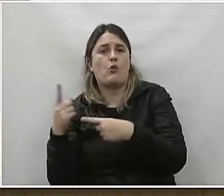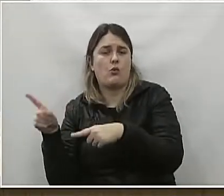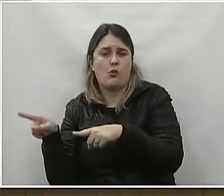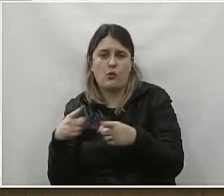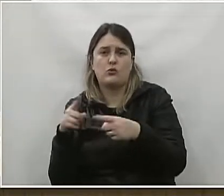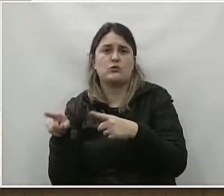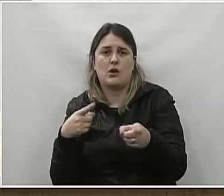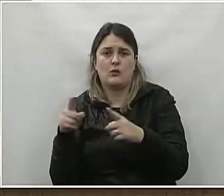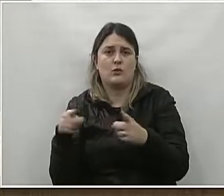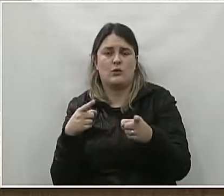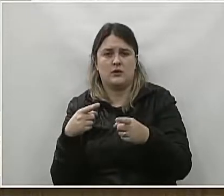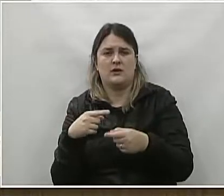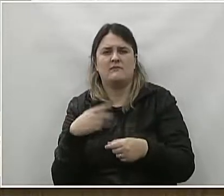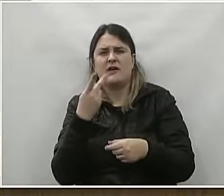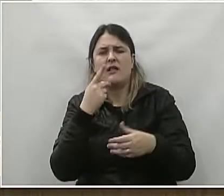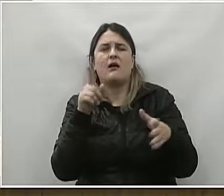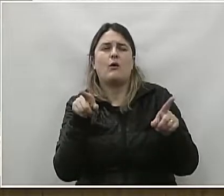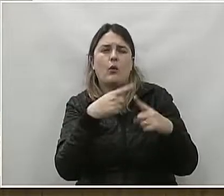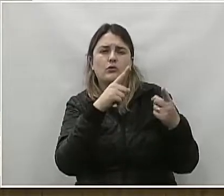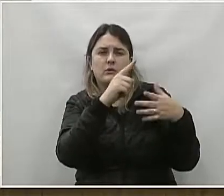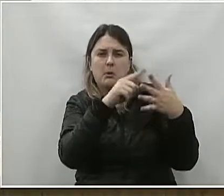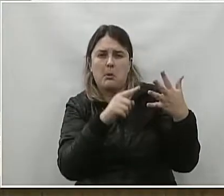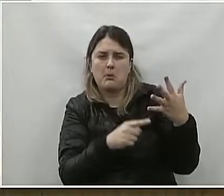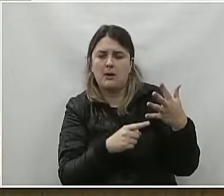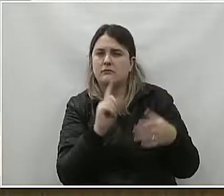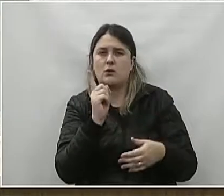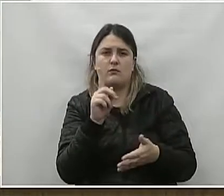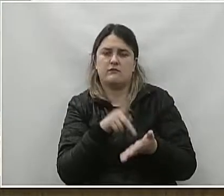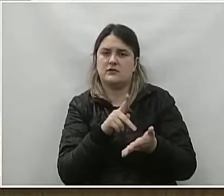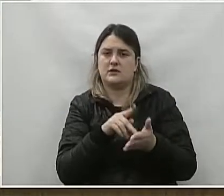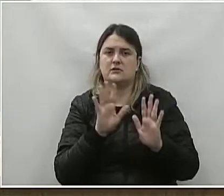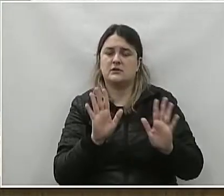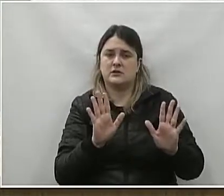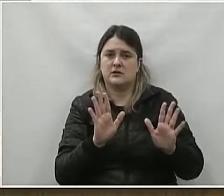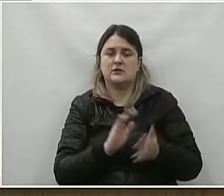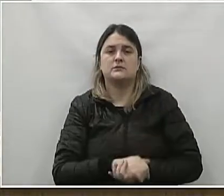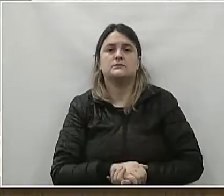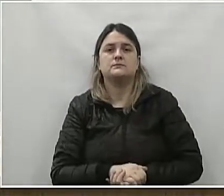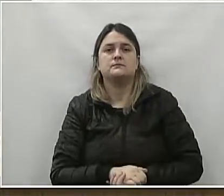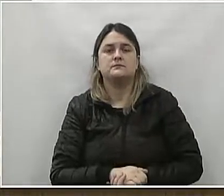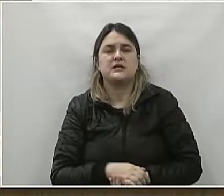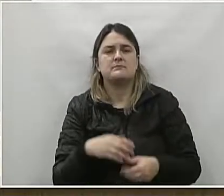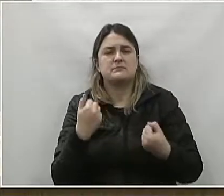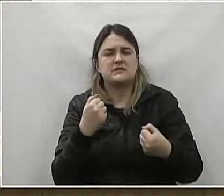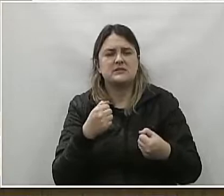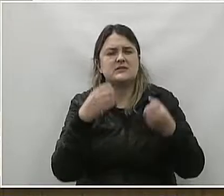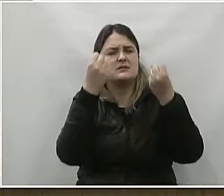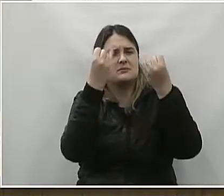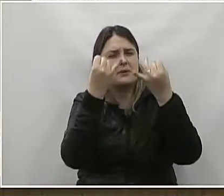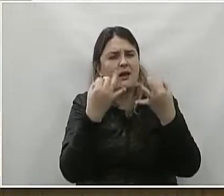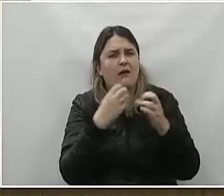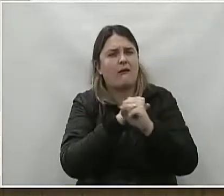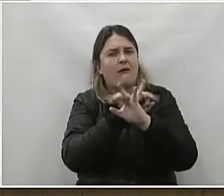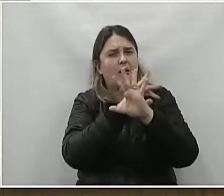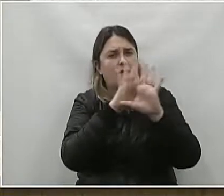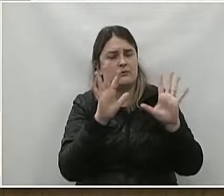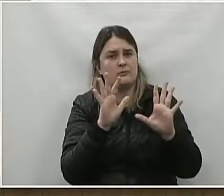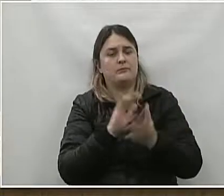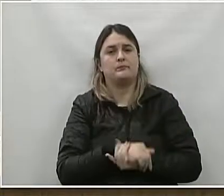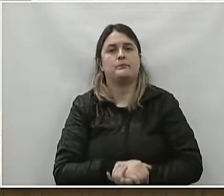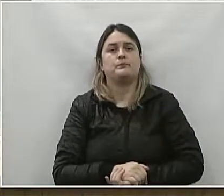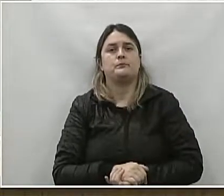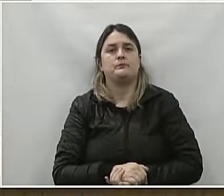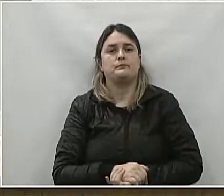nós somos contra isso ou aquilo. E não é uma verdade. Nós temos que colocar os pingos nos i e deixar bem